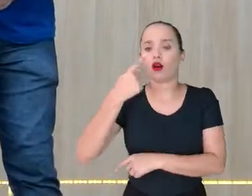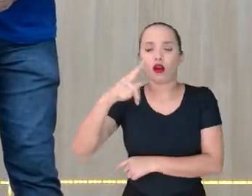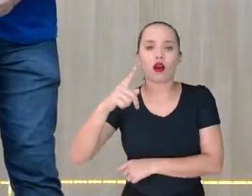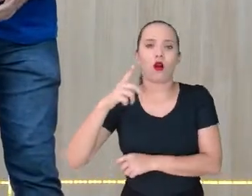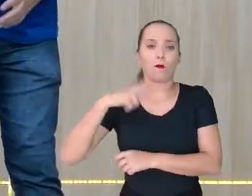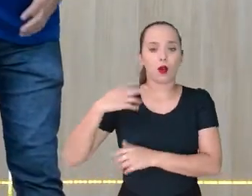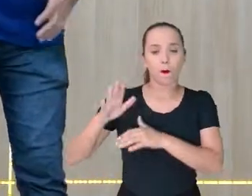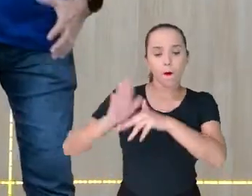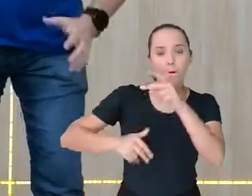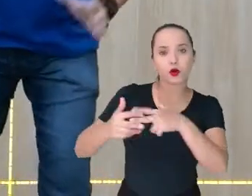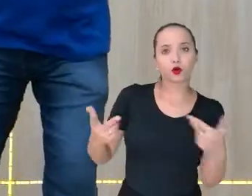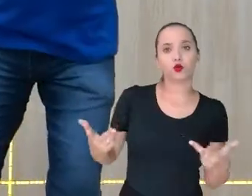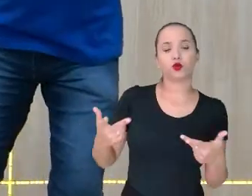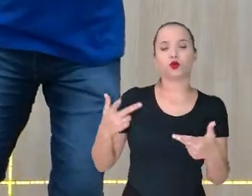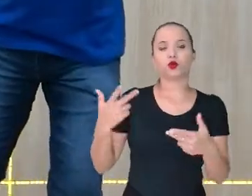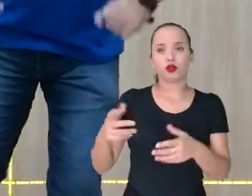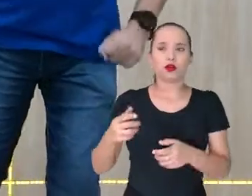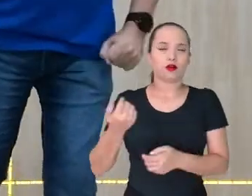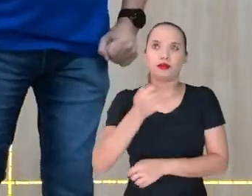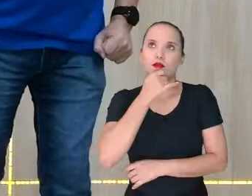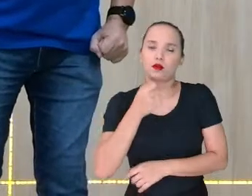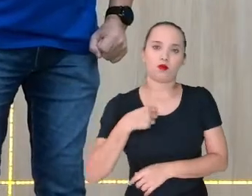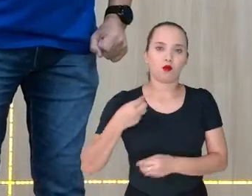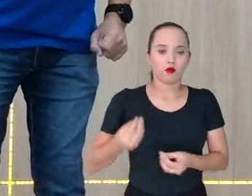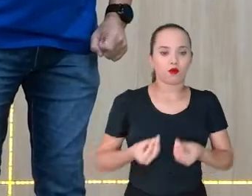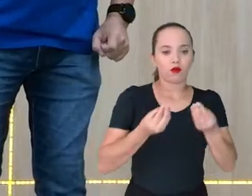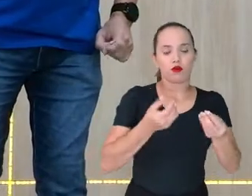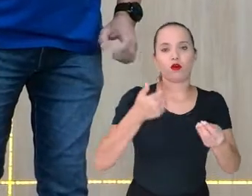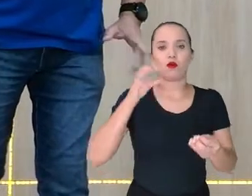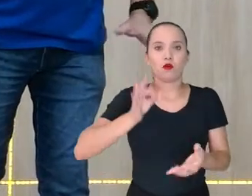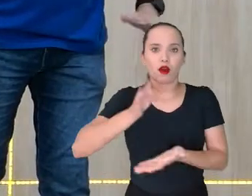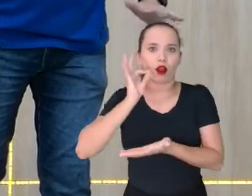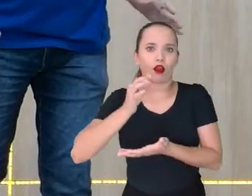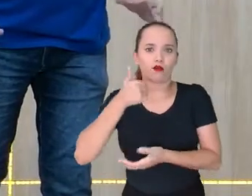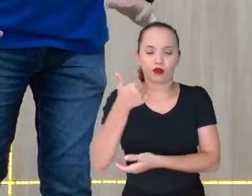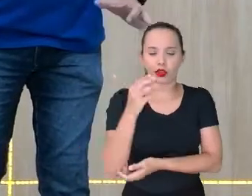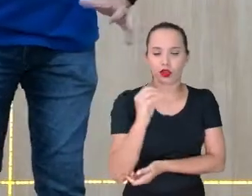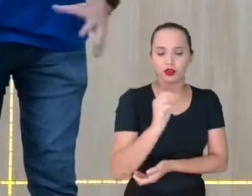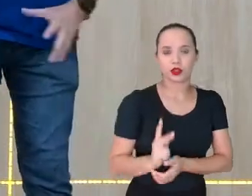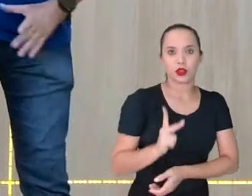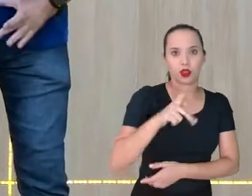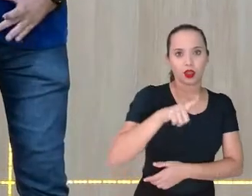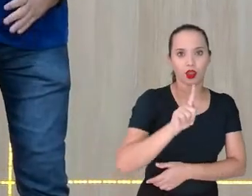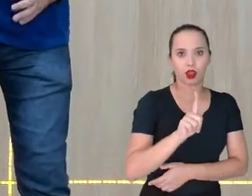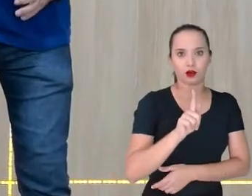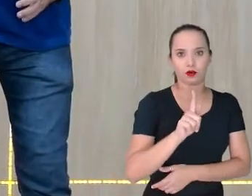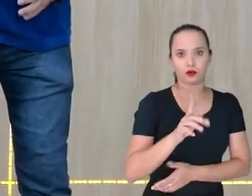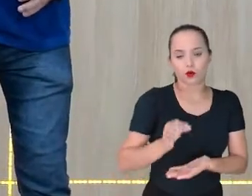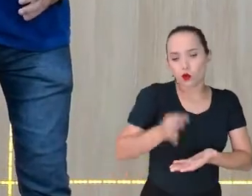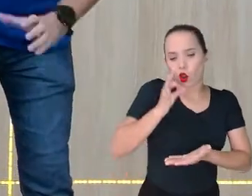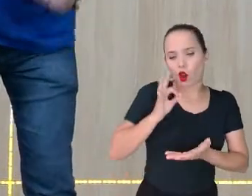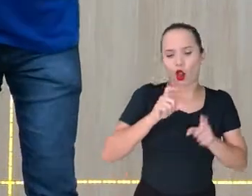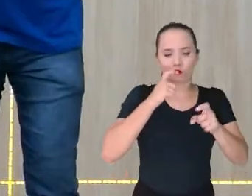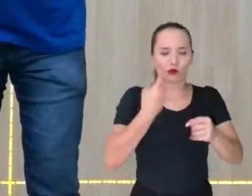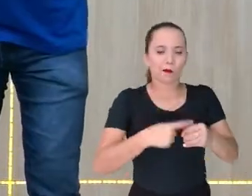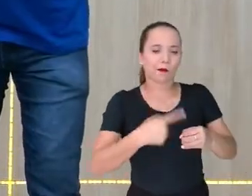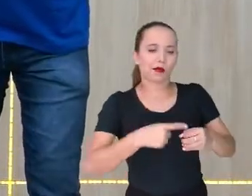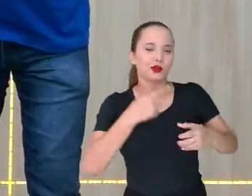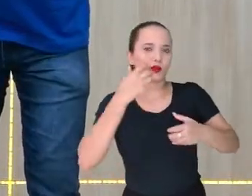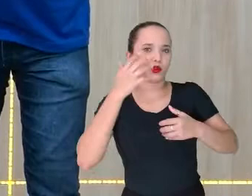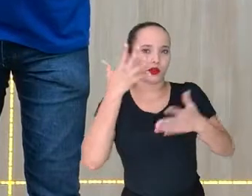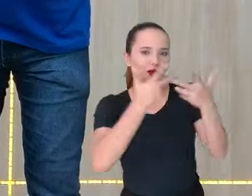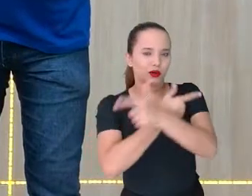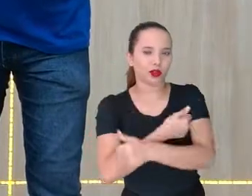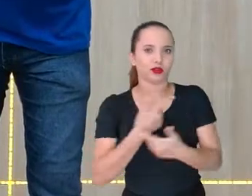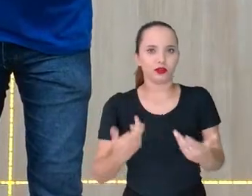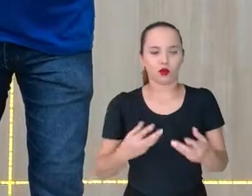cheguei com 100 quilos do meu produto, café. Café matutinho lindo. Aí eu vou vender 100 quilos. A máquina